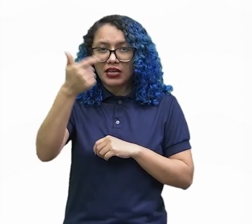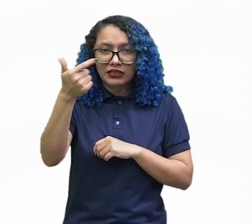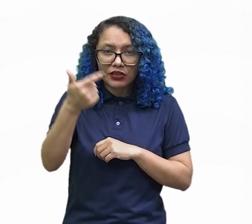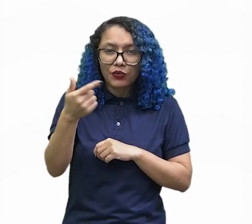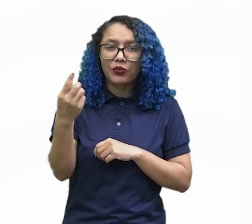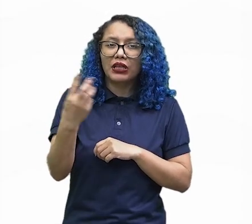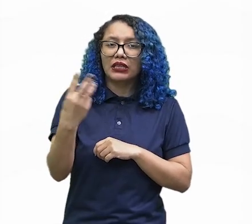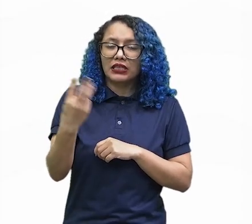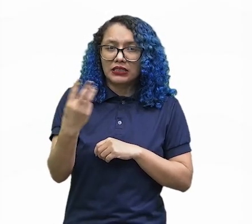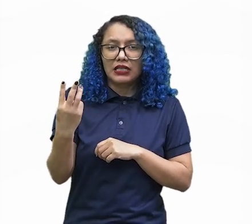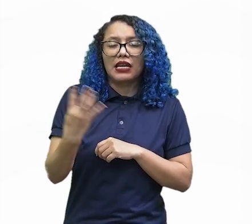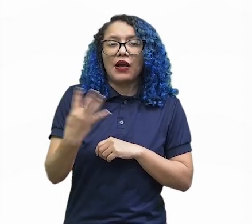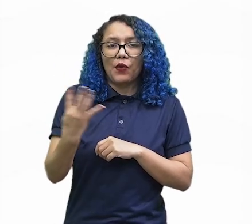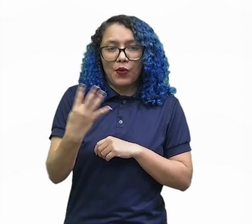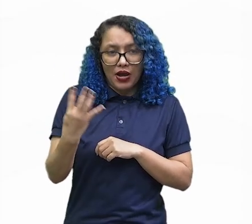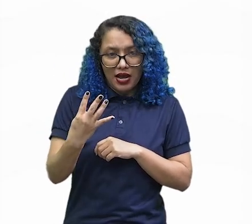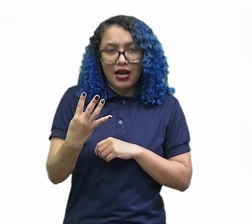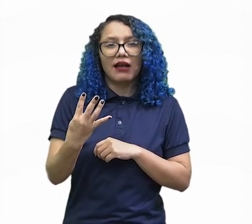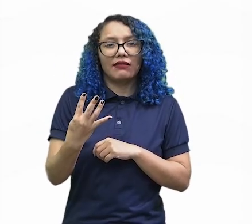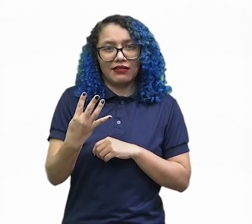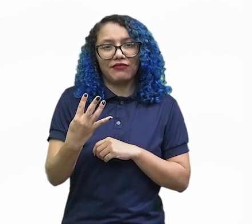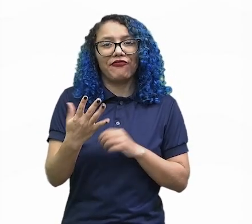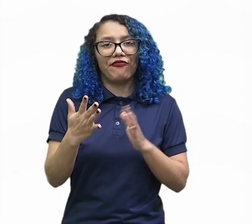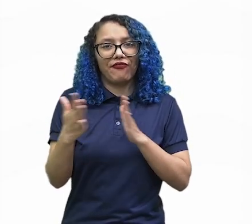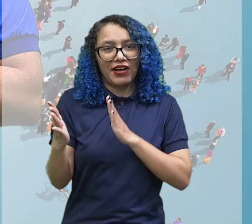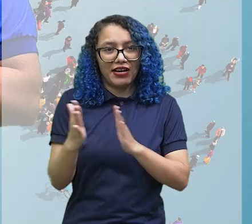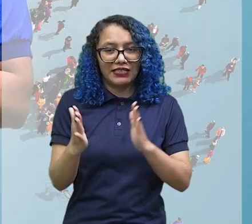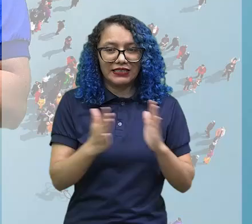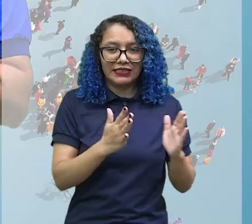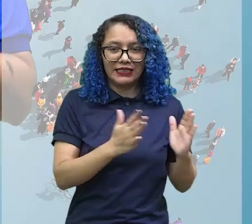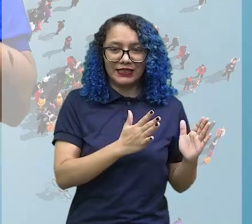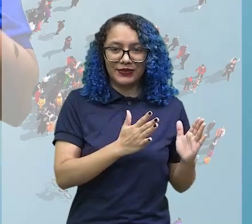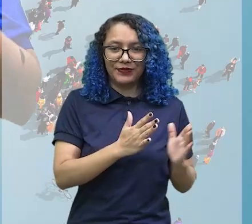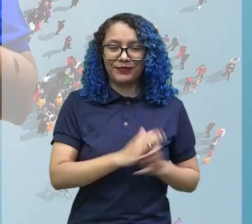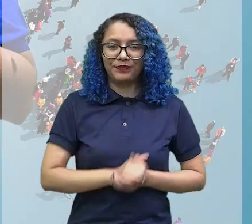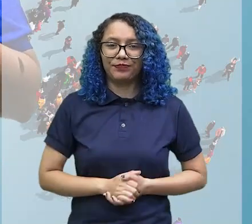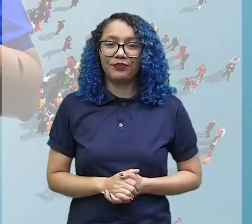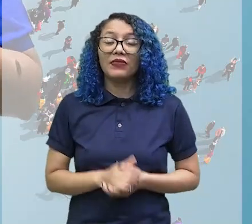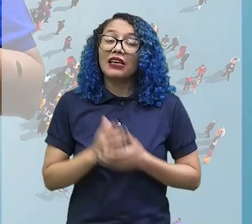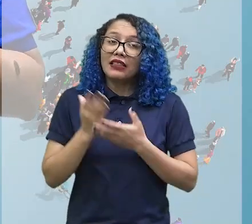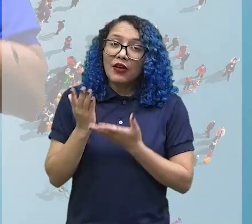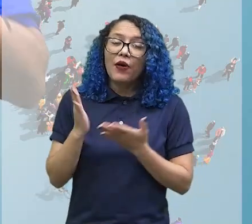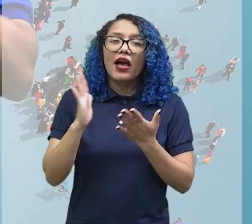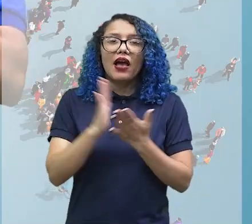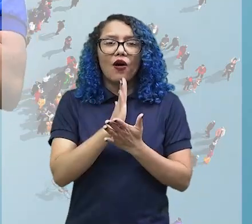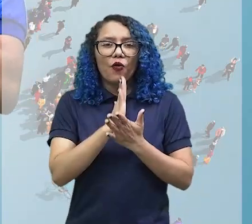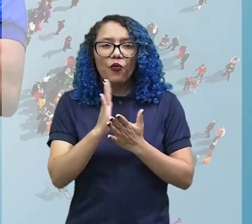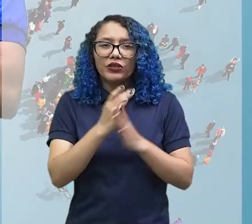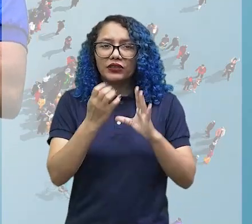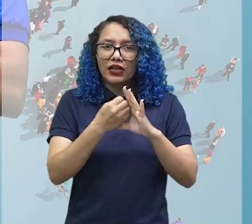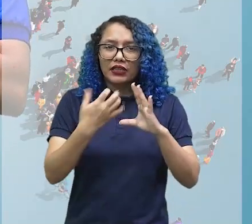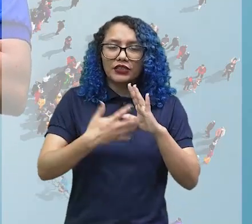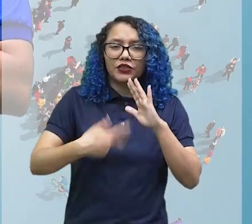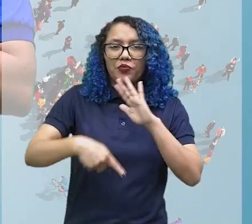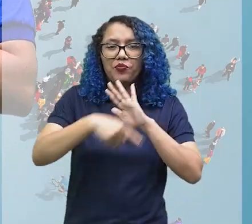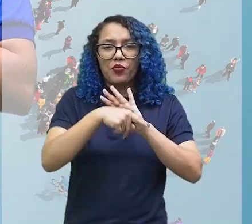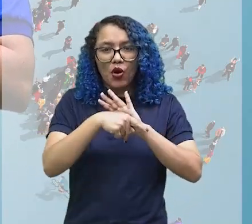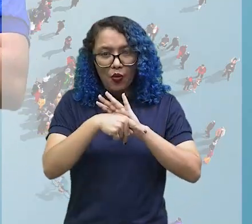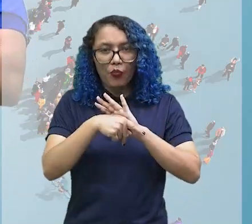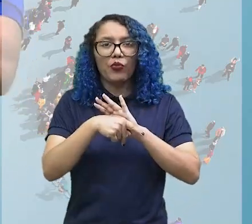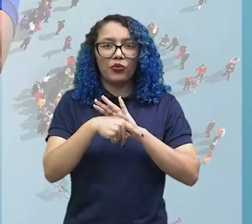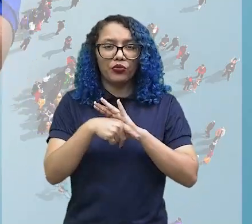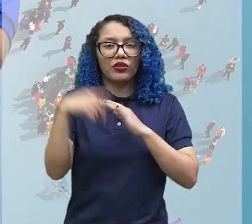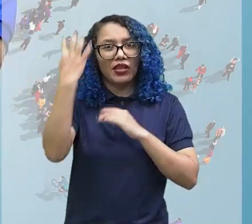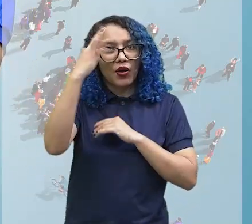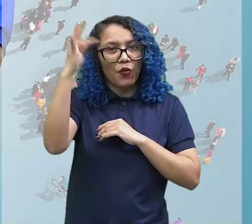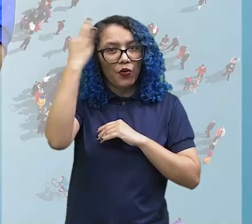a segunda, com a terceira e com a quarta fase, tá certo? Então, essas são as características dessas teorias demográficas,